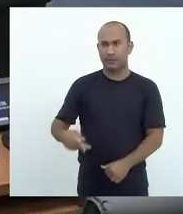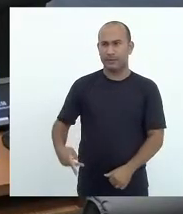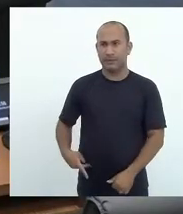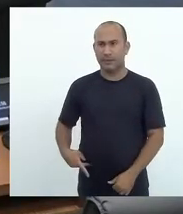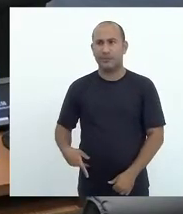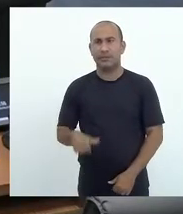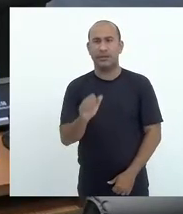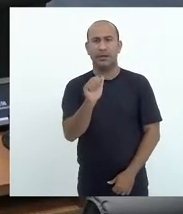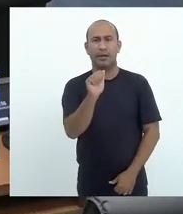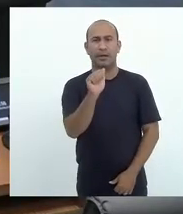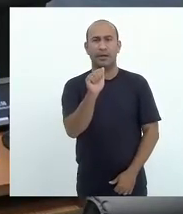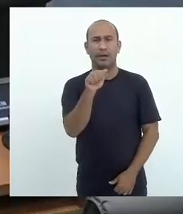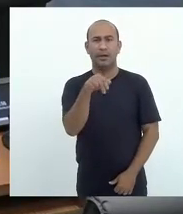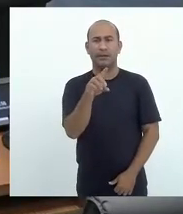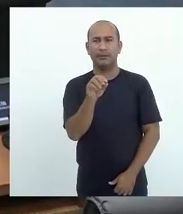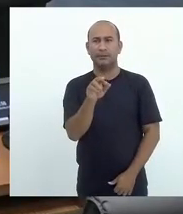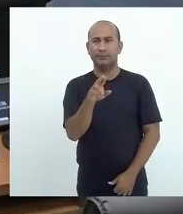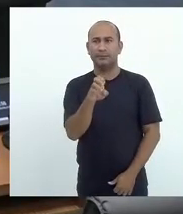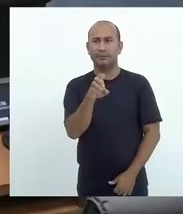O Alexandre Freire. Oi, tá me escutando?